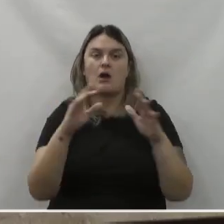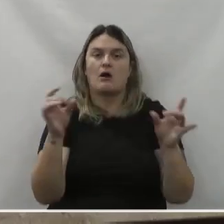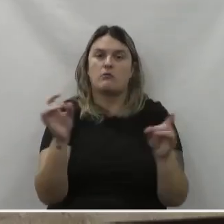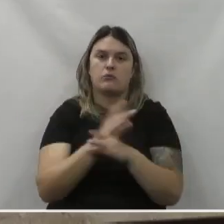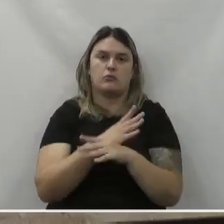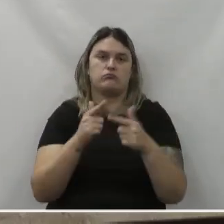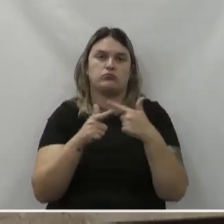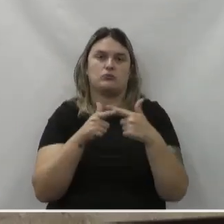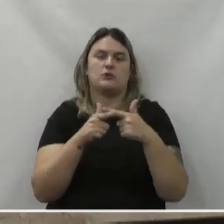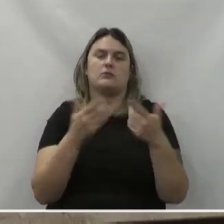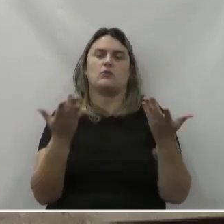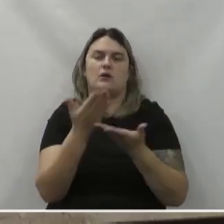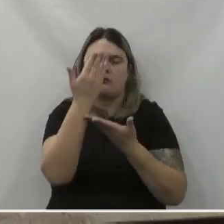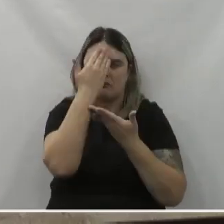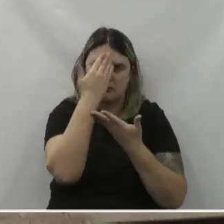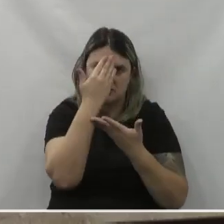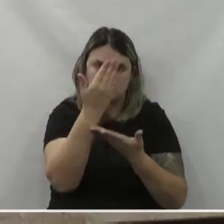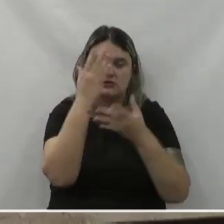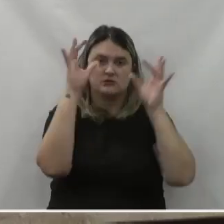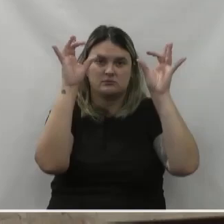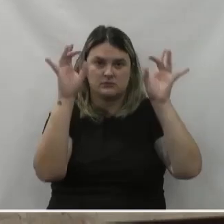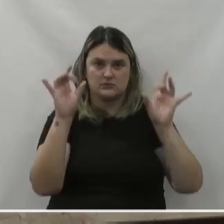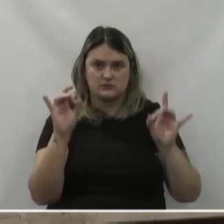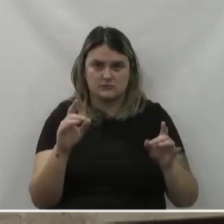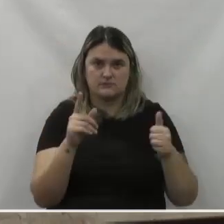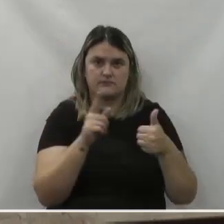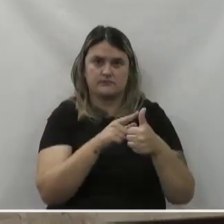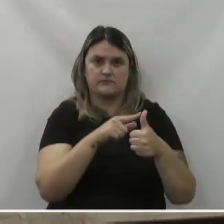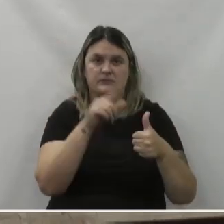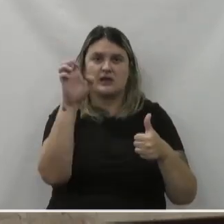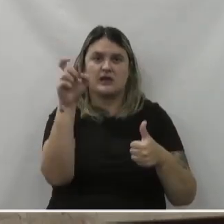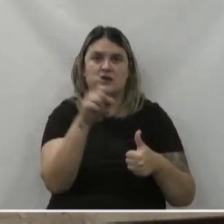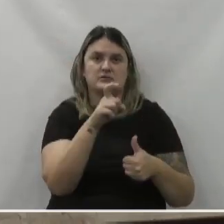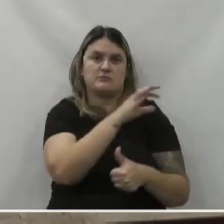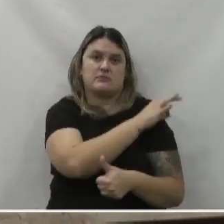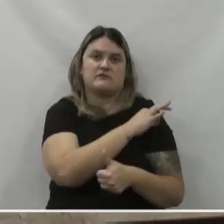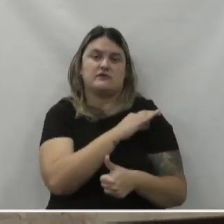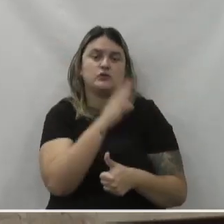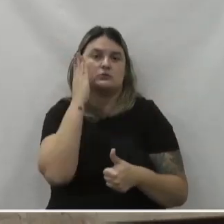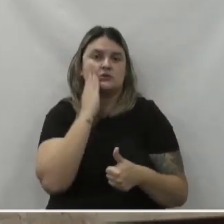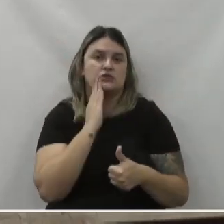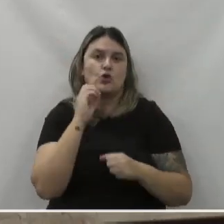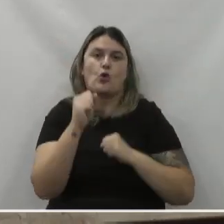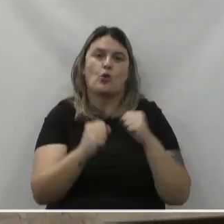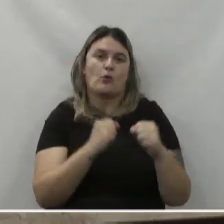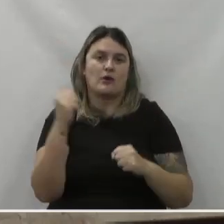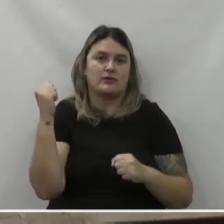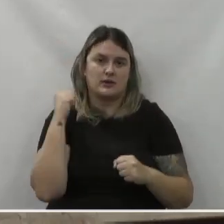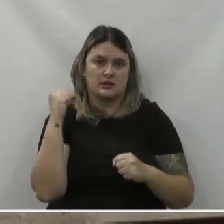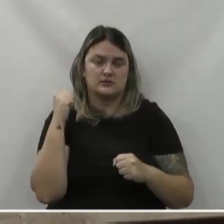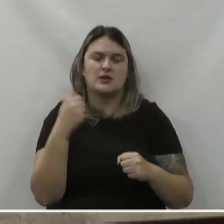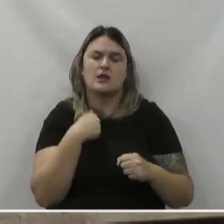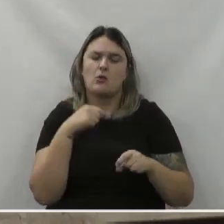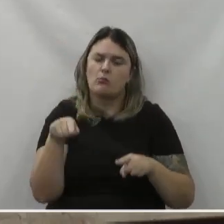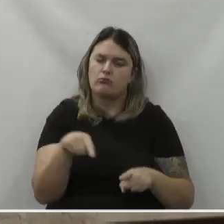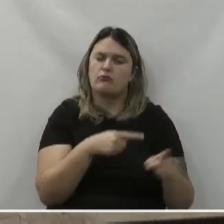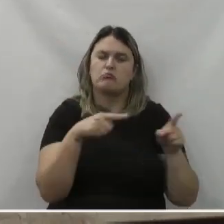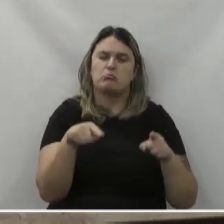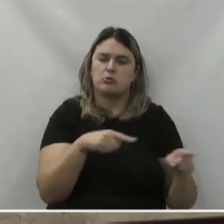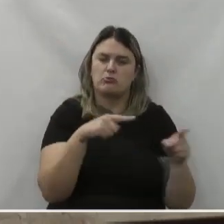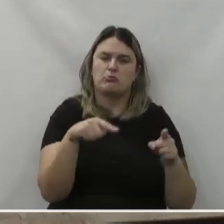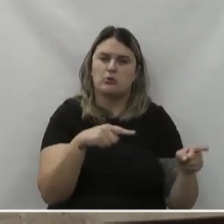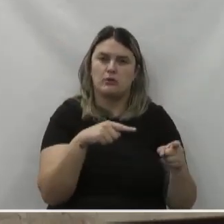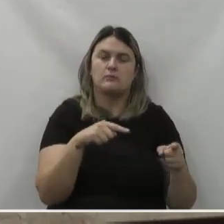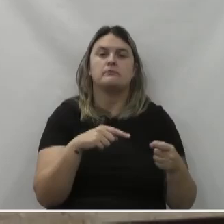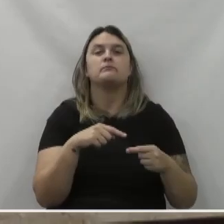eu tenho que agradecer, em especial, ao ex-prefeito Bachir, que correu de atrás. Eu incomodei ele bastante pela essa